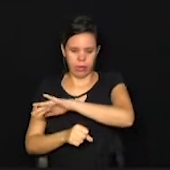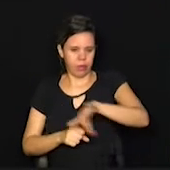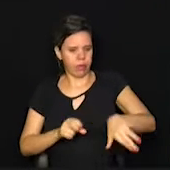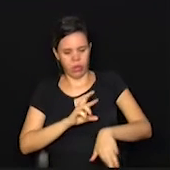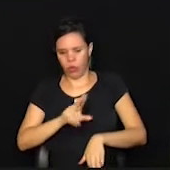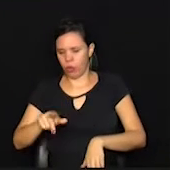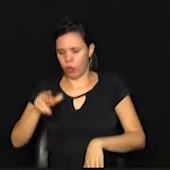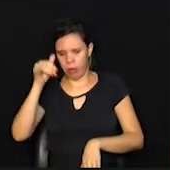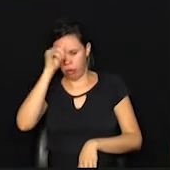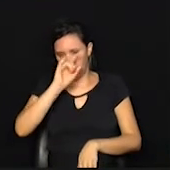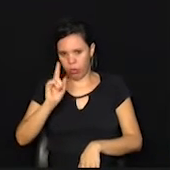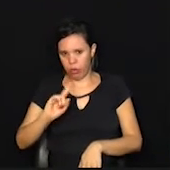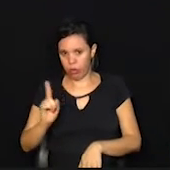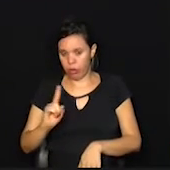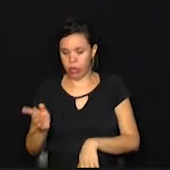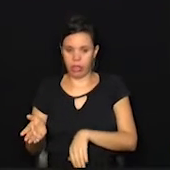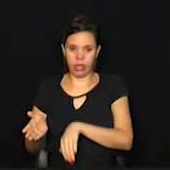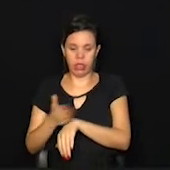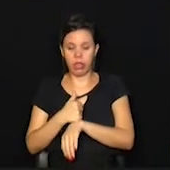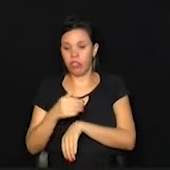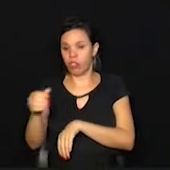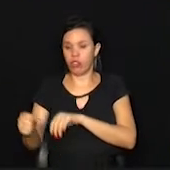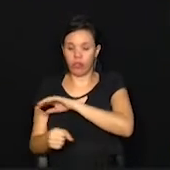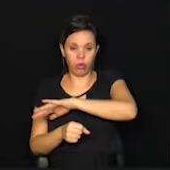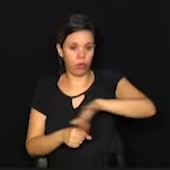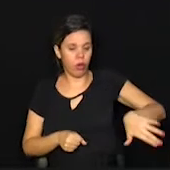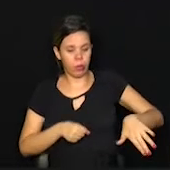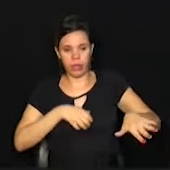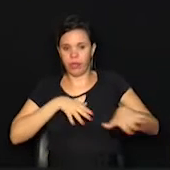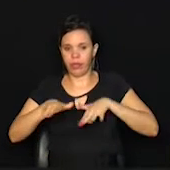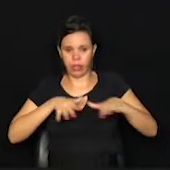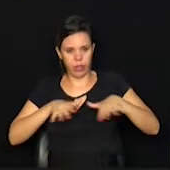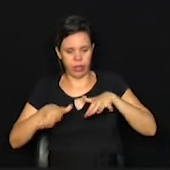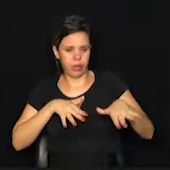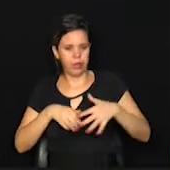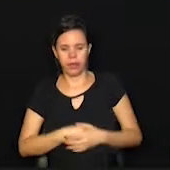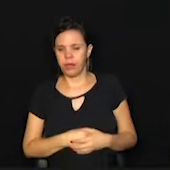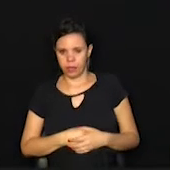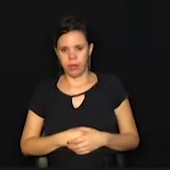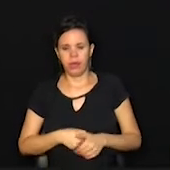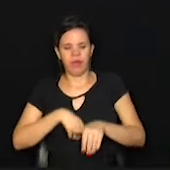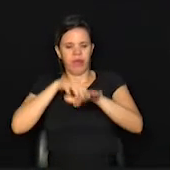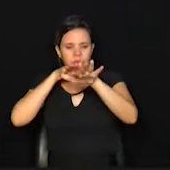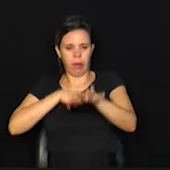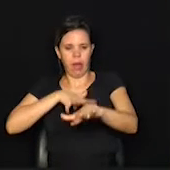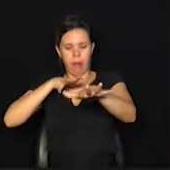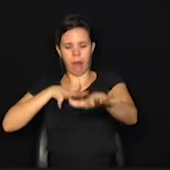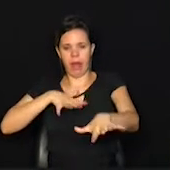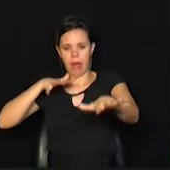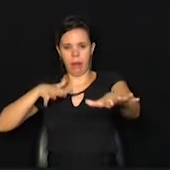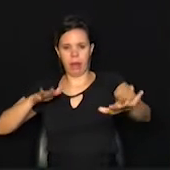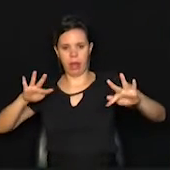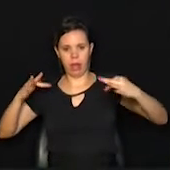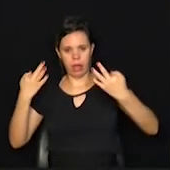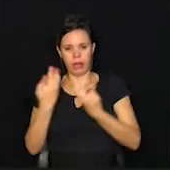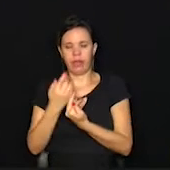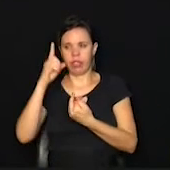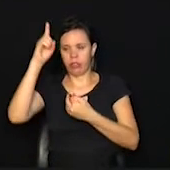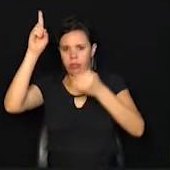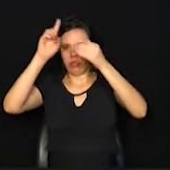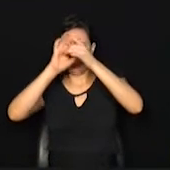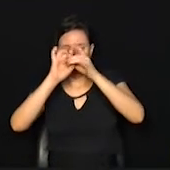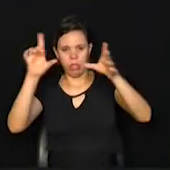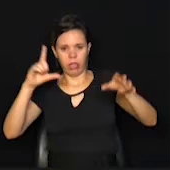e na véspera do golpe sincera mobilizações de massa as famosas marchas da Família com Deus pela Liberdade